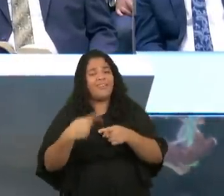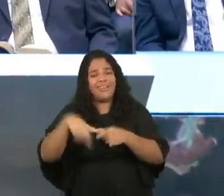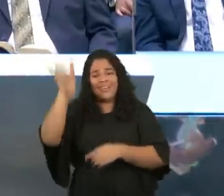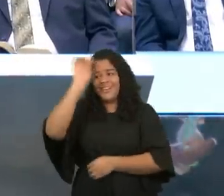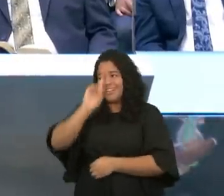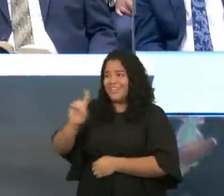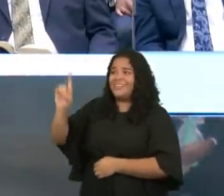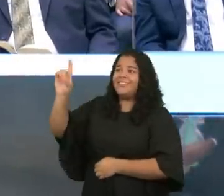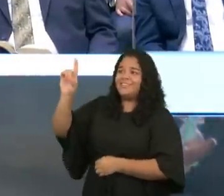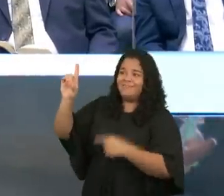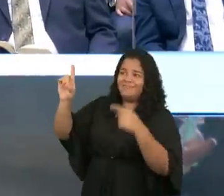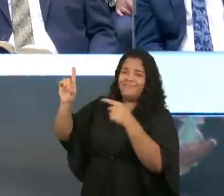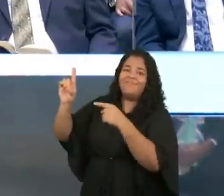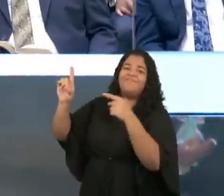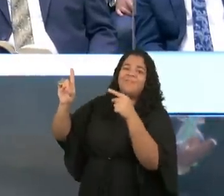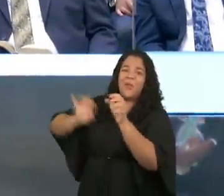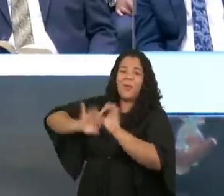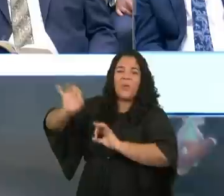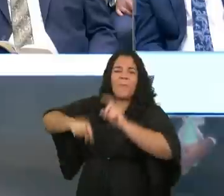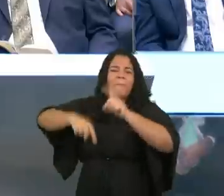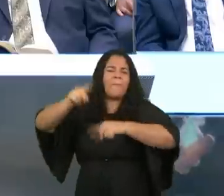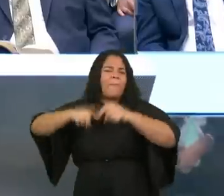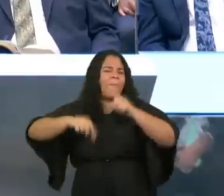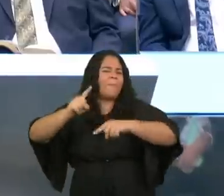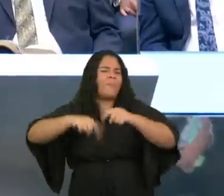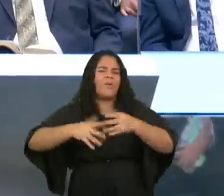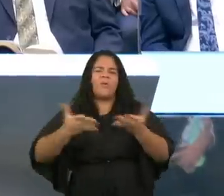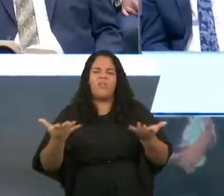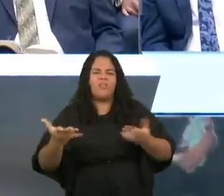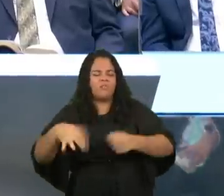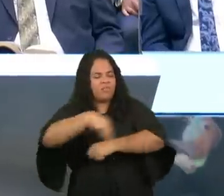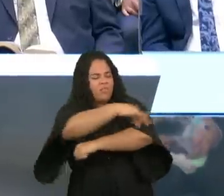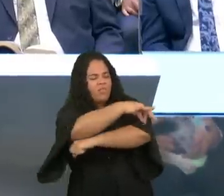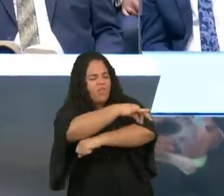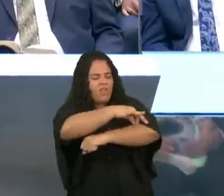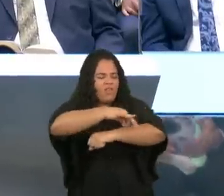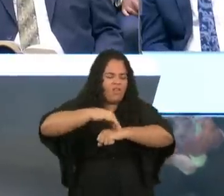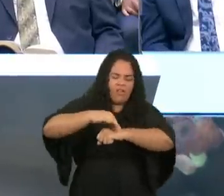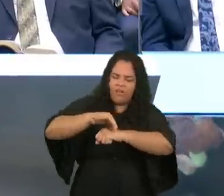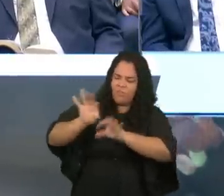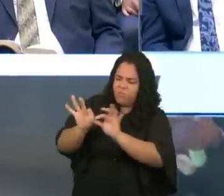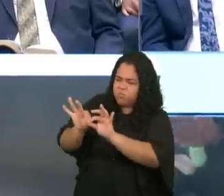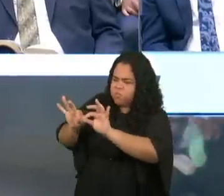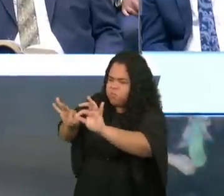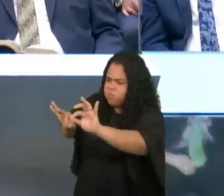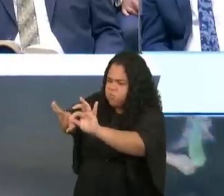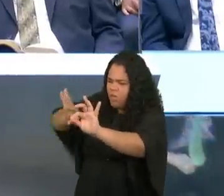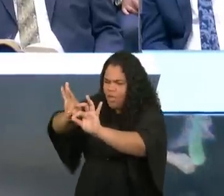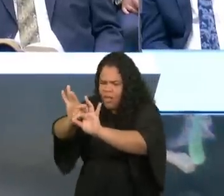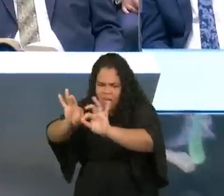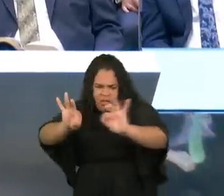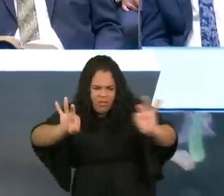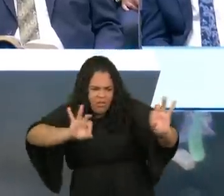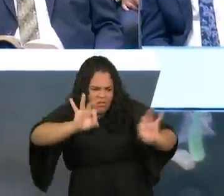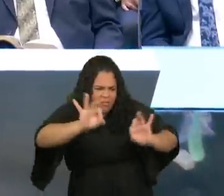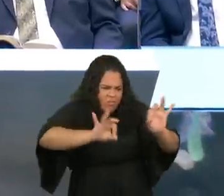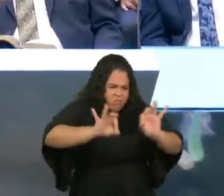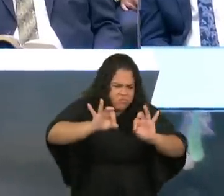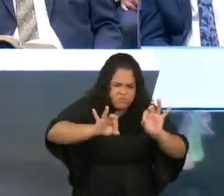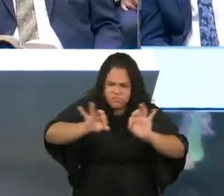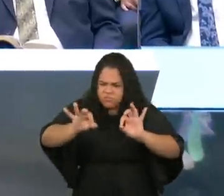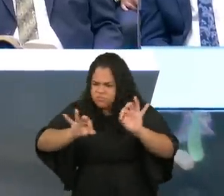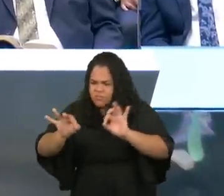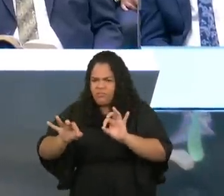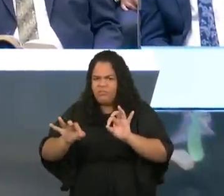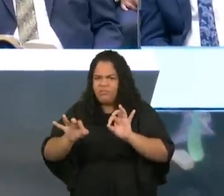foi vara de medir, não foi régua, não foi paquímetro, não foi trena, não foi nível, não foi